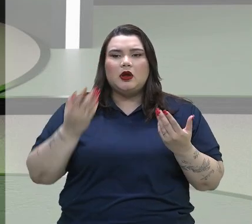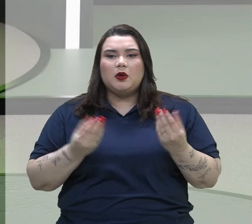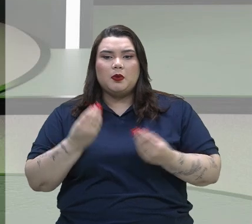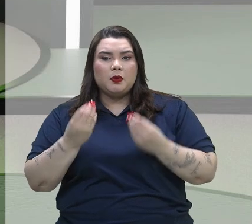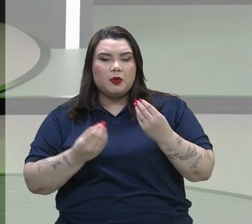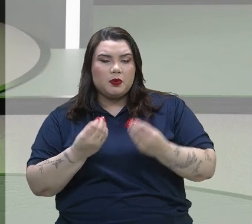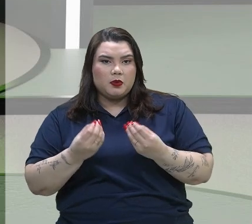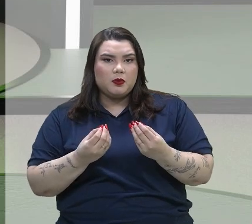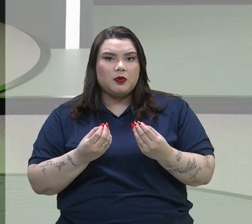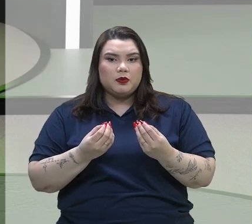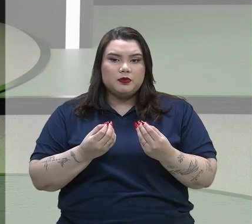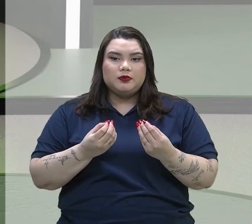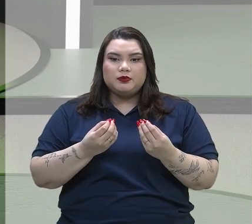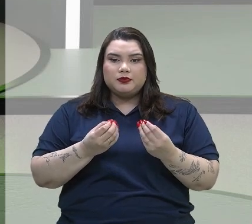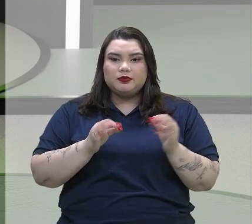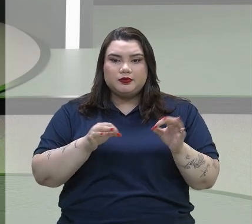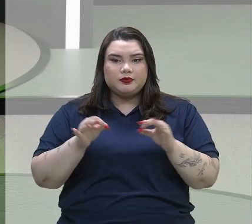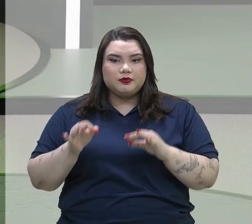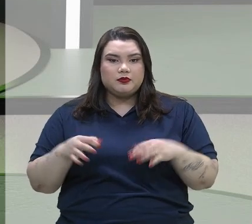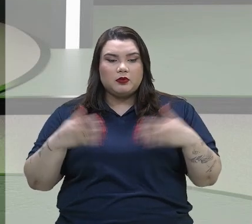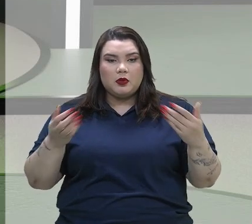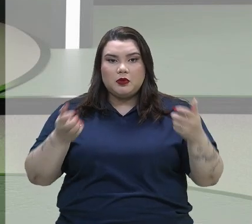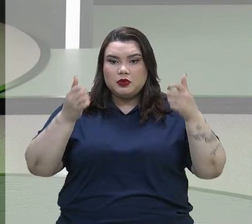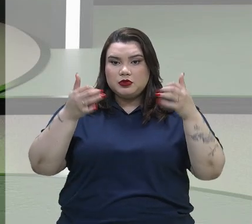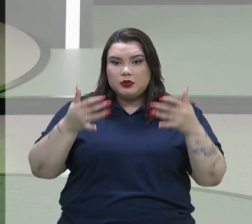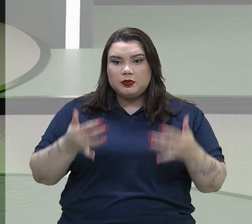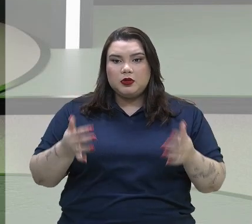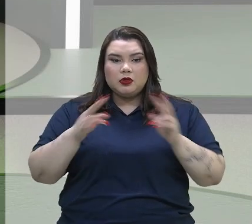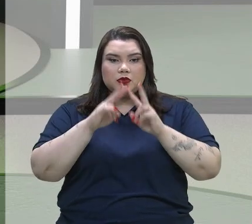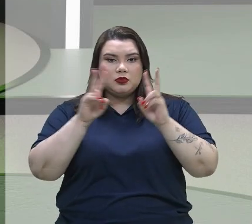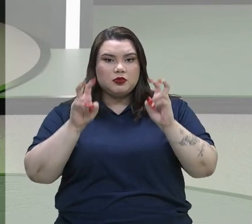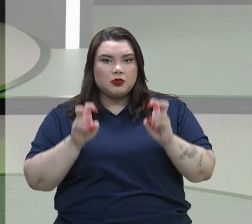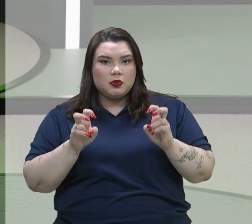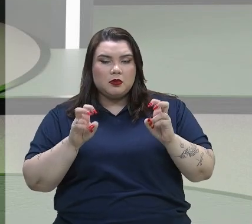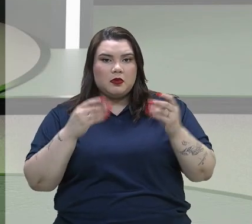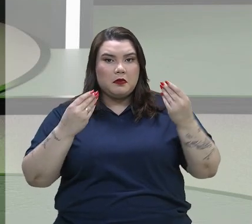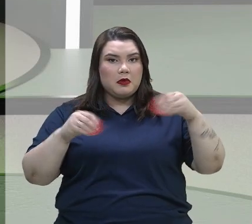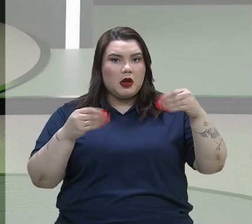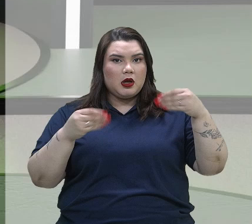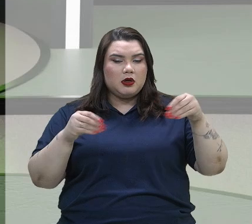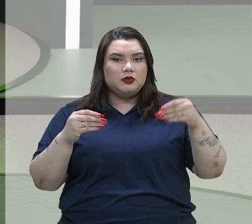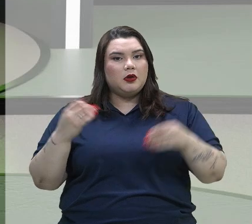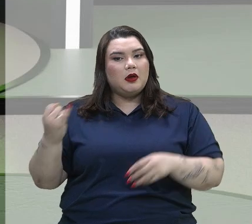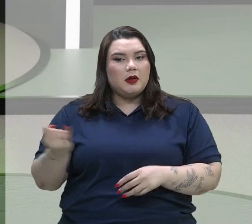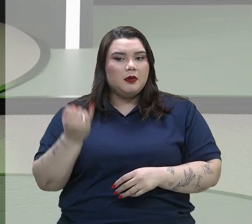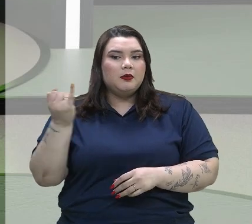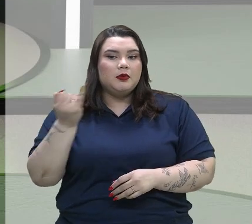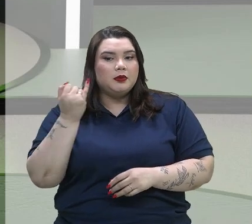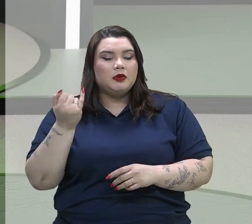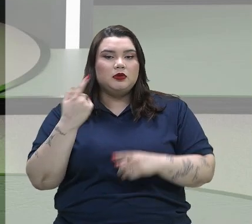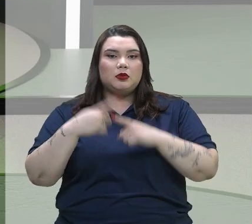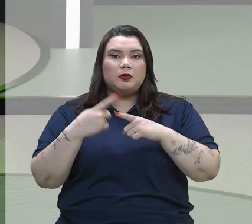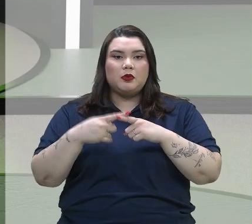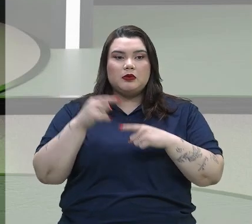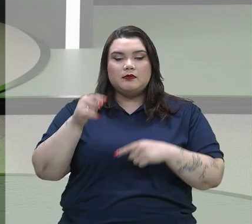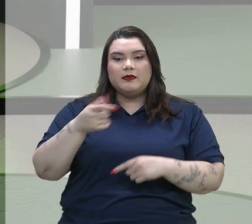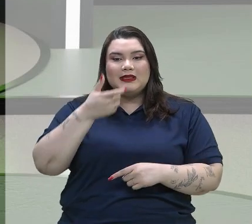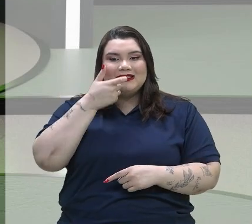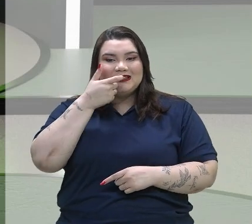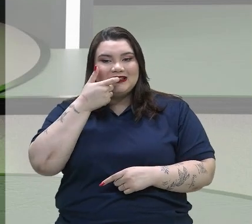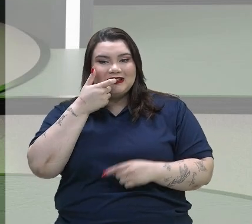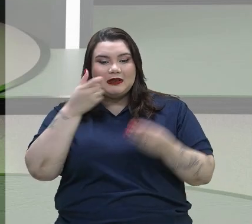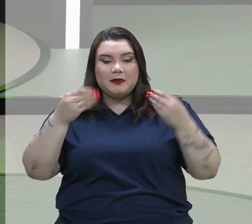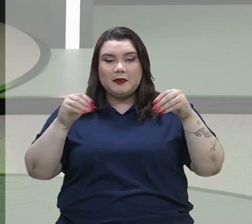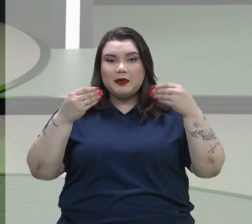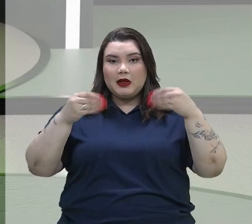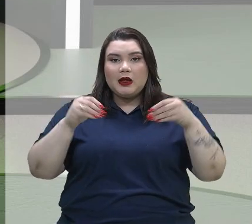pensar sobre isso? E falar de plástico é uma coisa que é importante, né? Porque os plásticos,